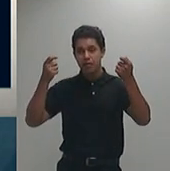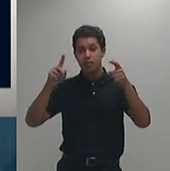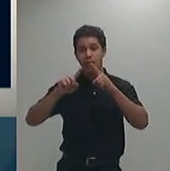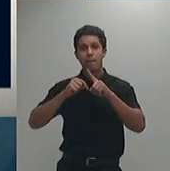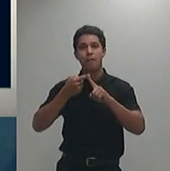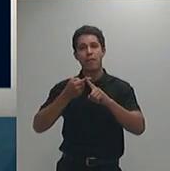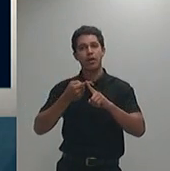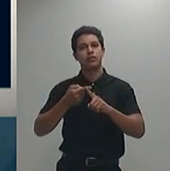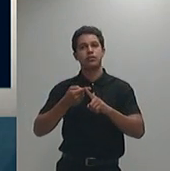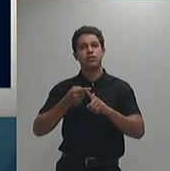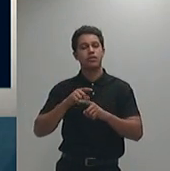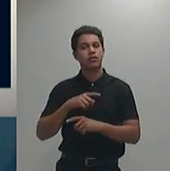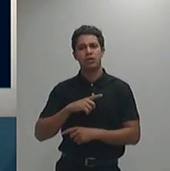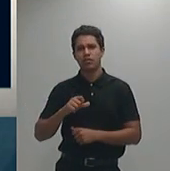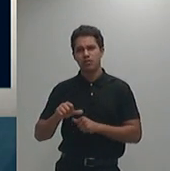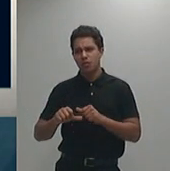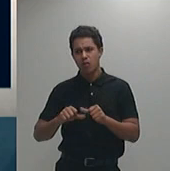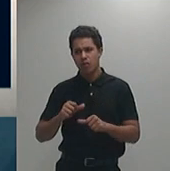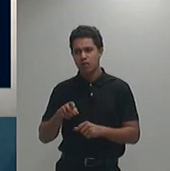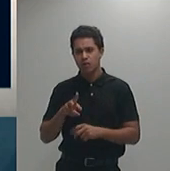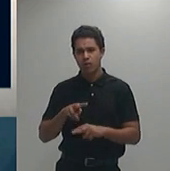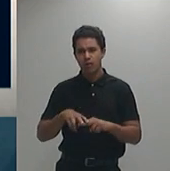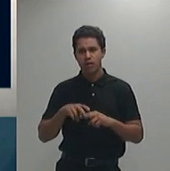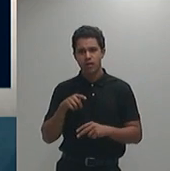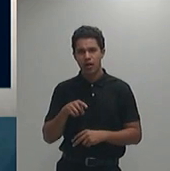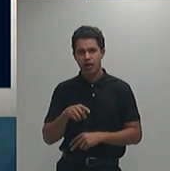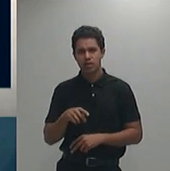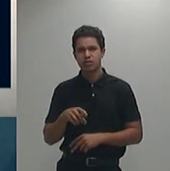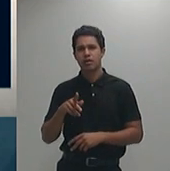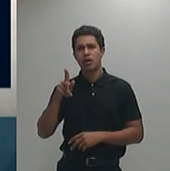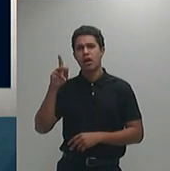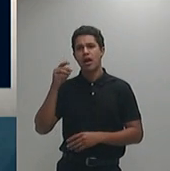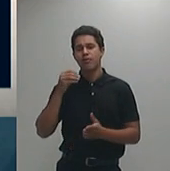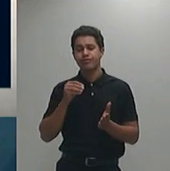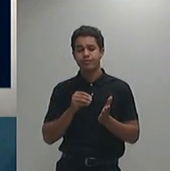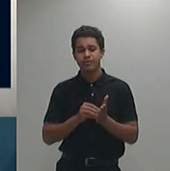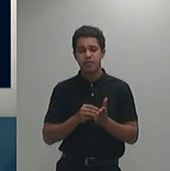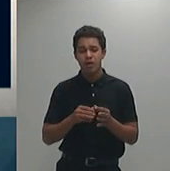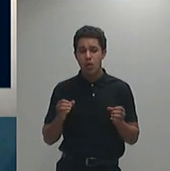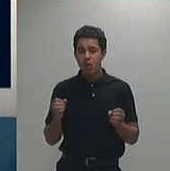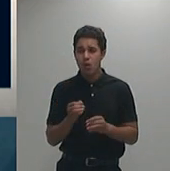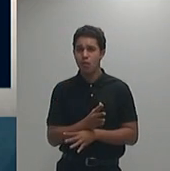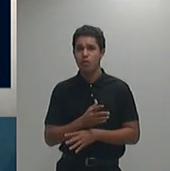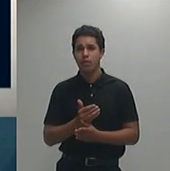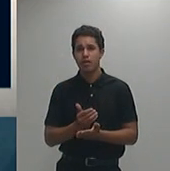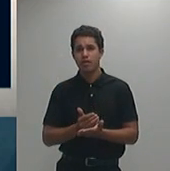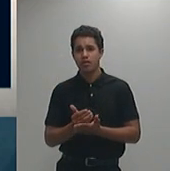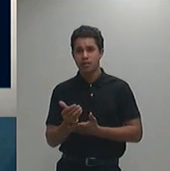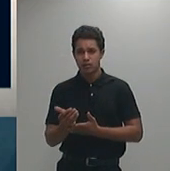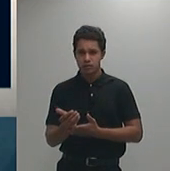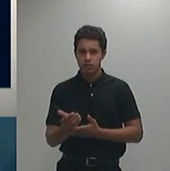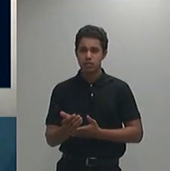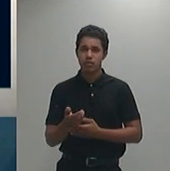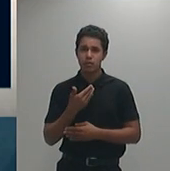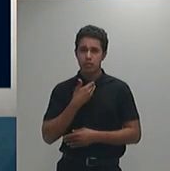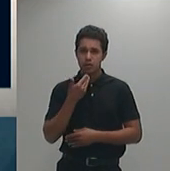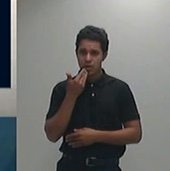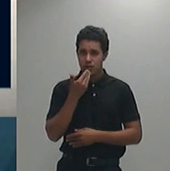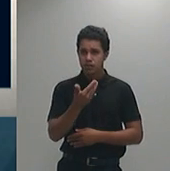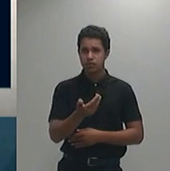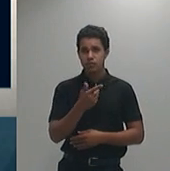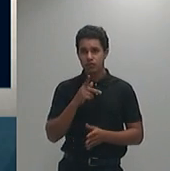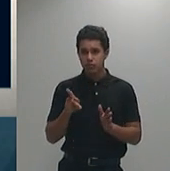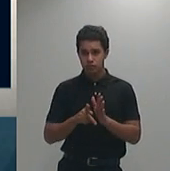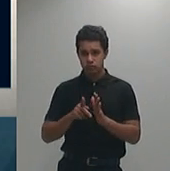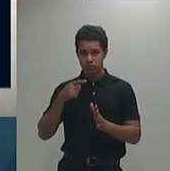não se altera pelo fato de a fase de cumprimento o iniciado a pedido do